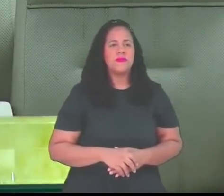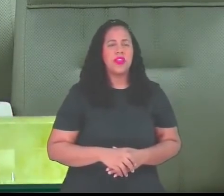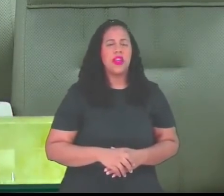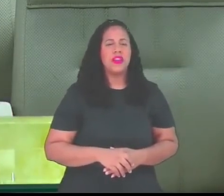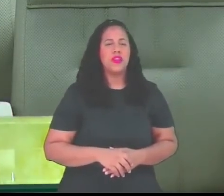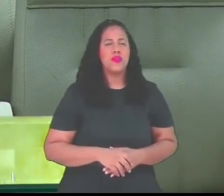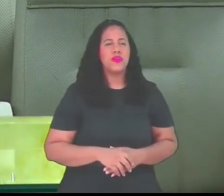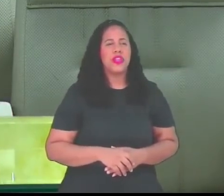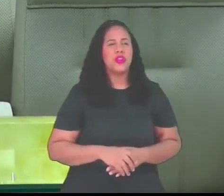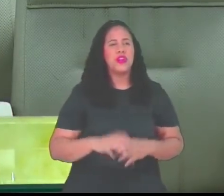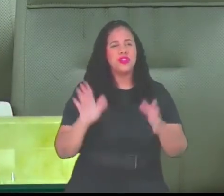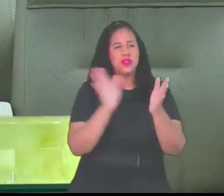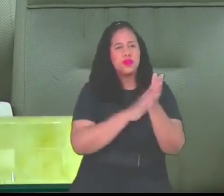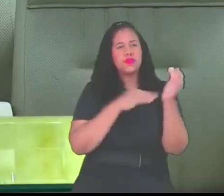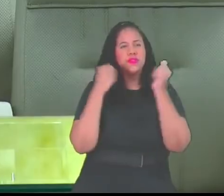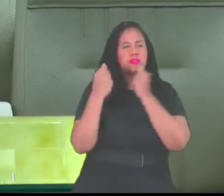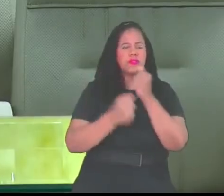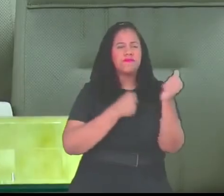Aleluia.